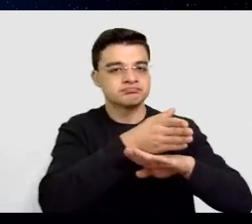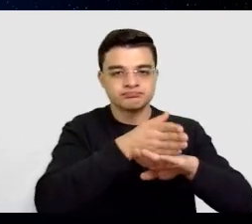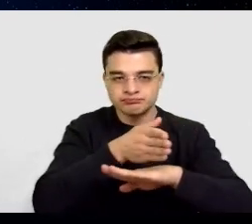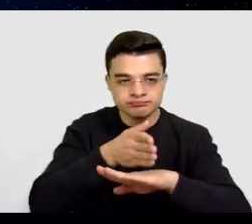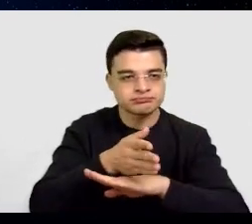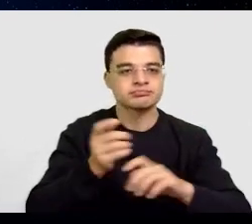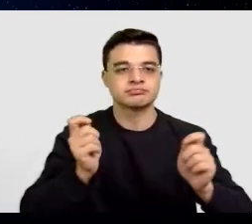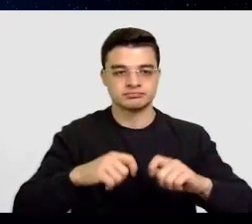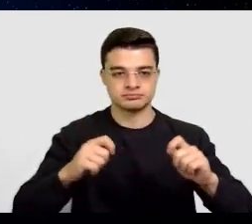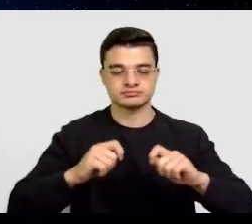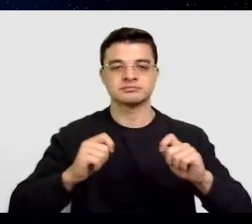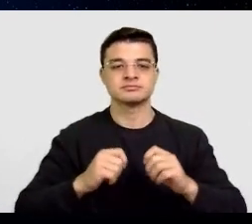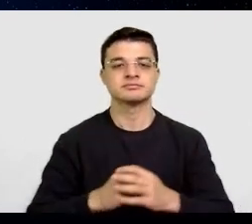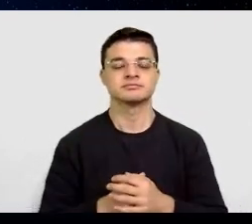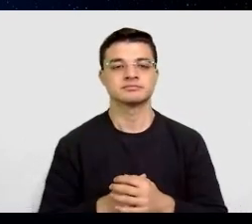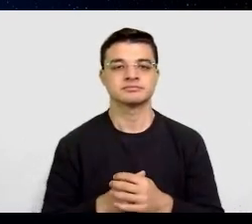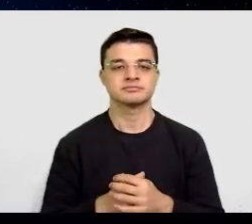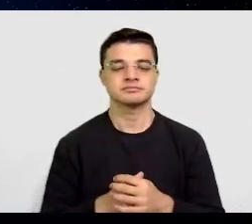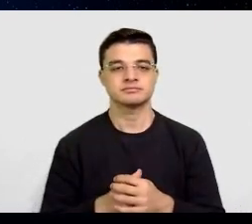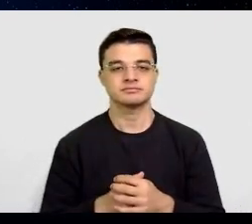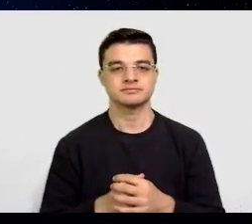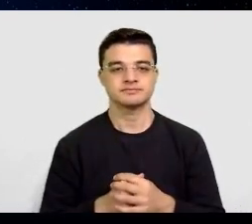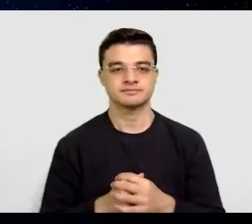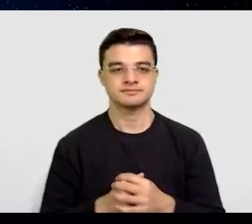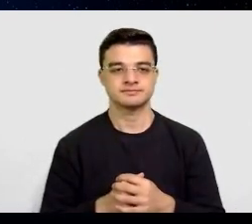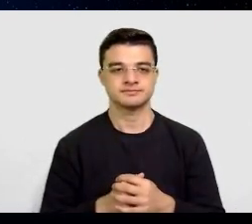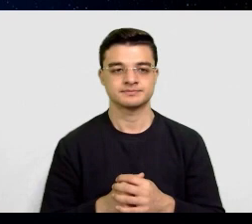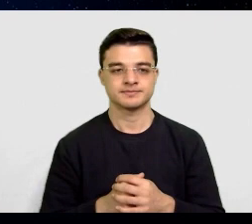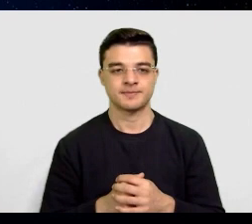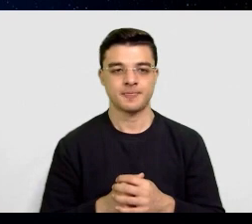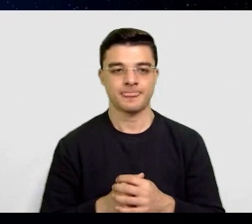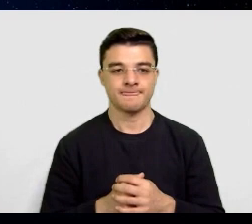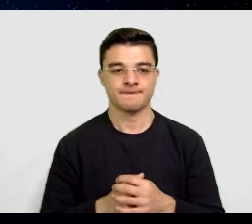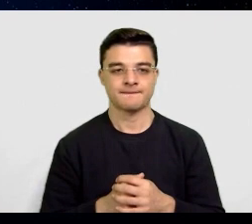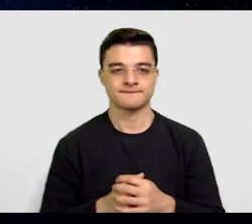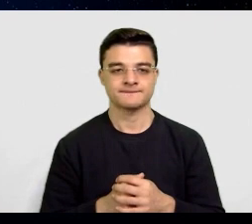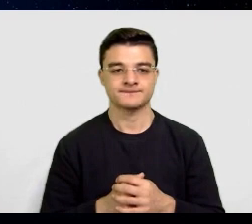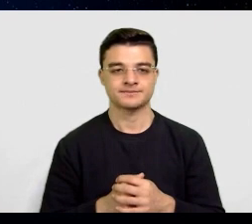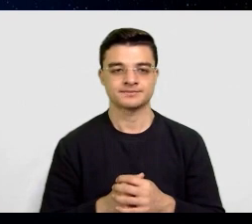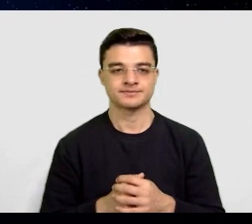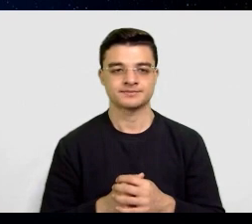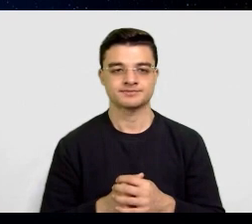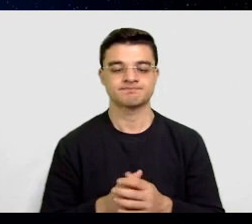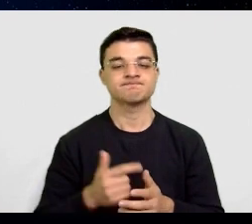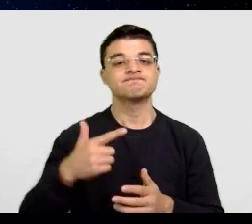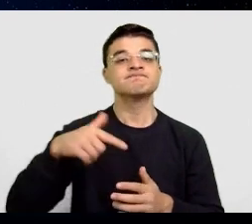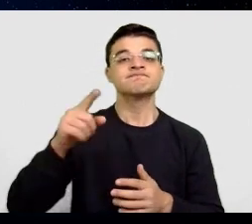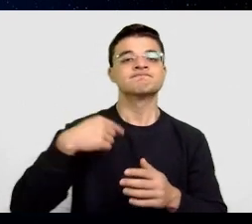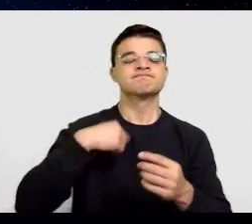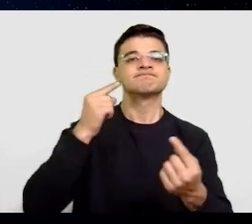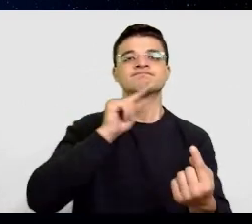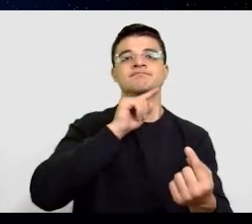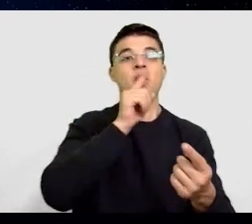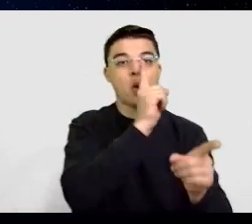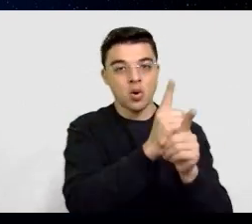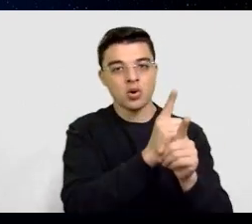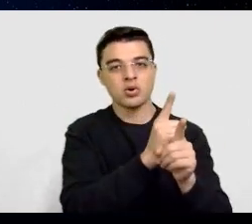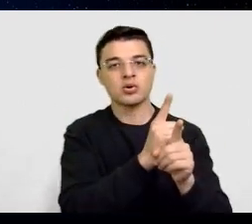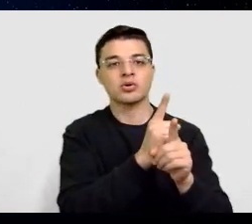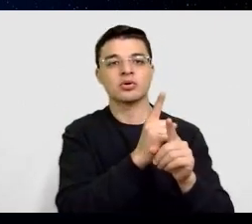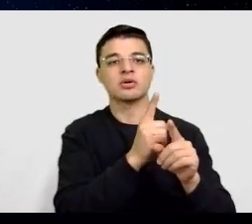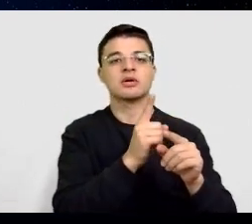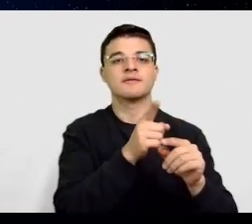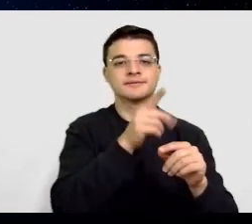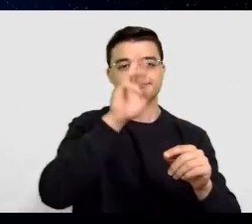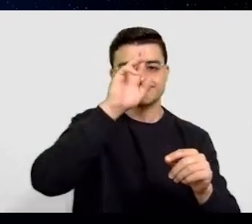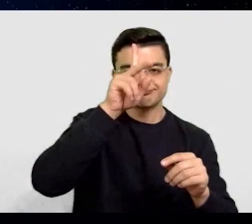a questão do Server-Side Request Forgery. E aí vem o pronto. Para onde que eu vou direcionar isso, uma vez que eu encontrei esse tipo de